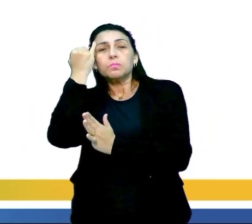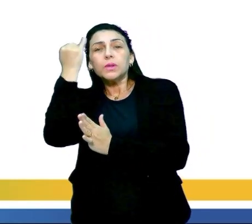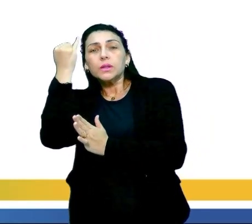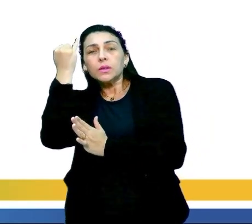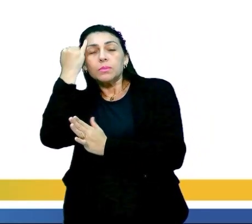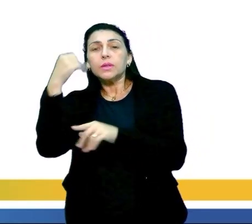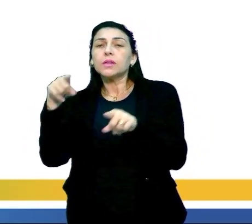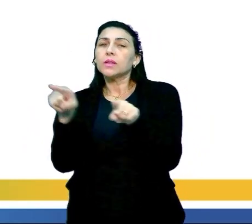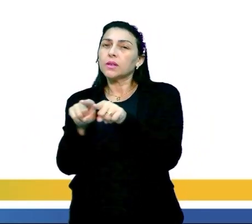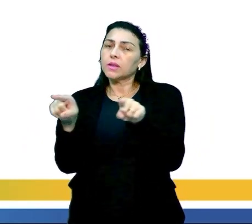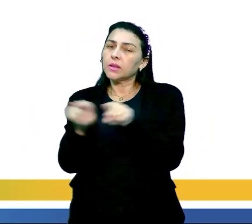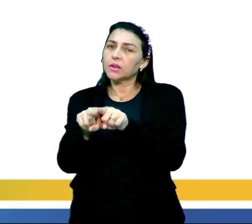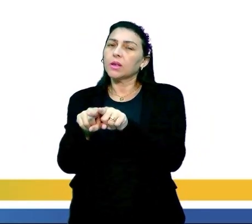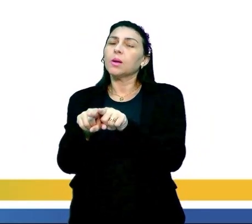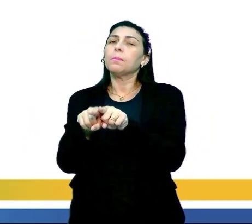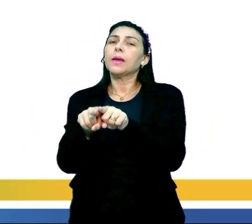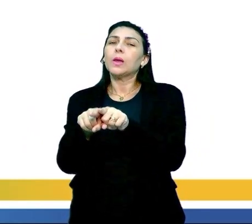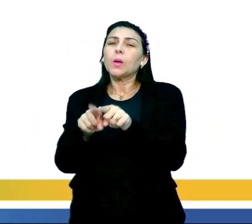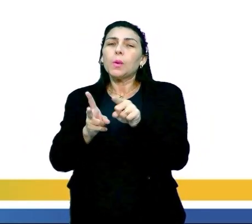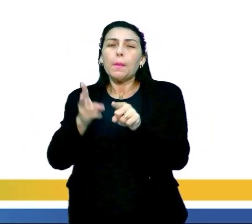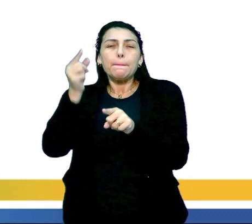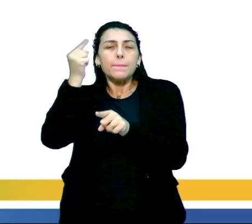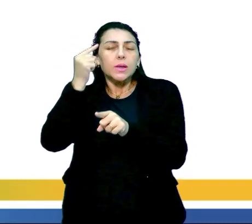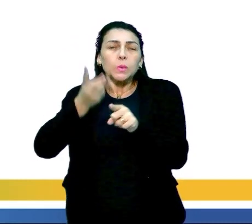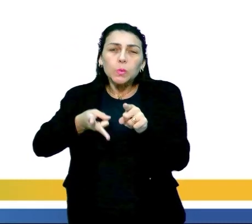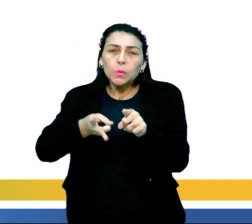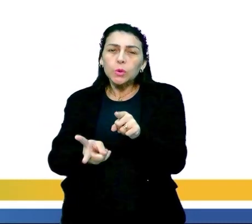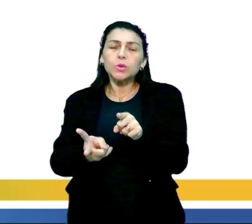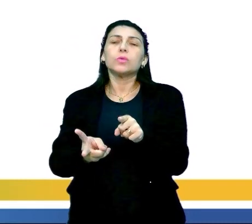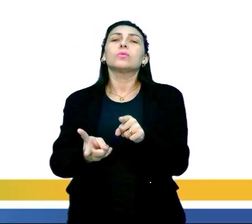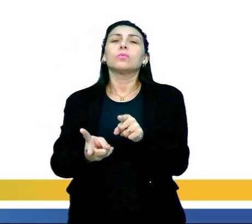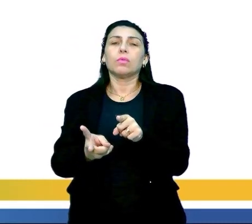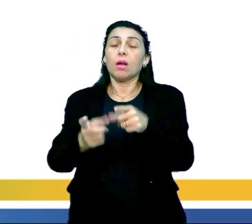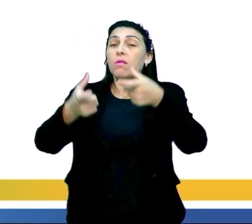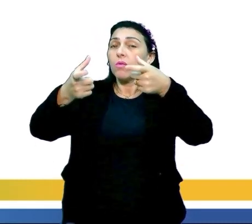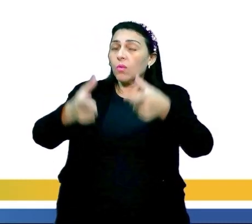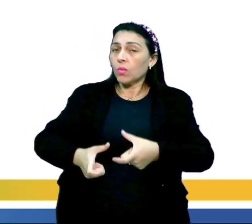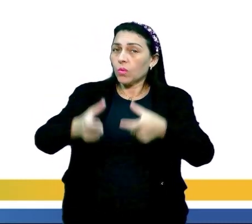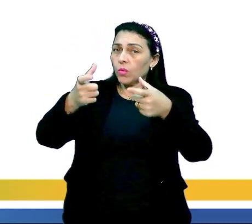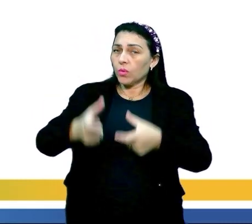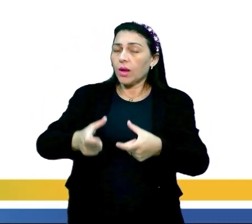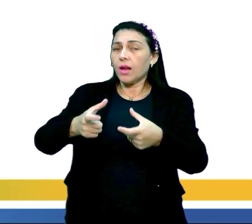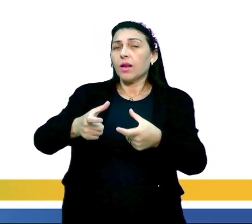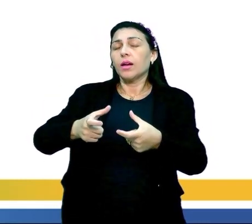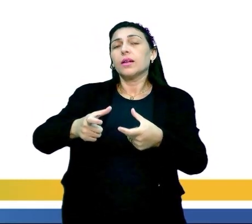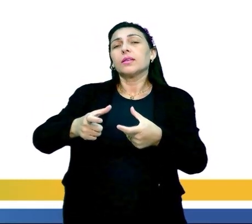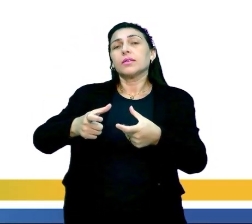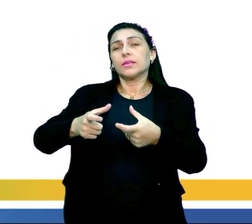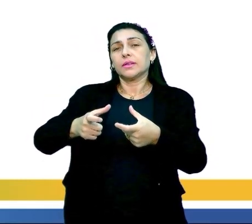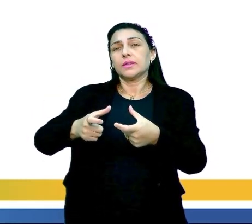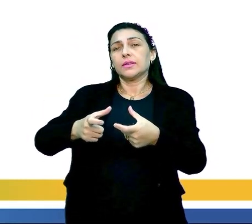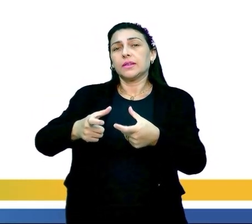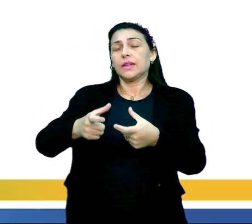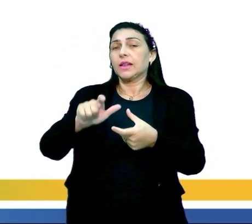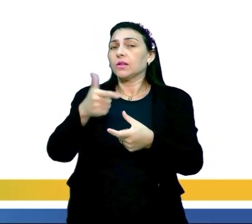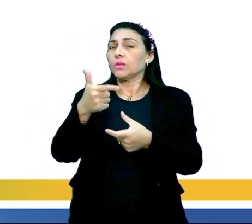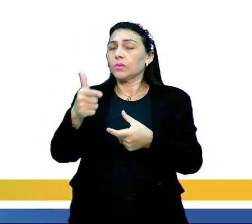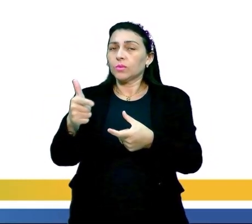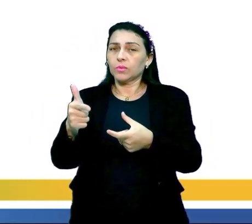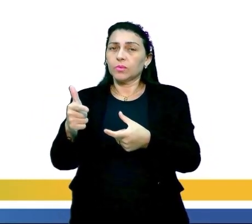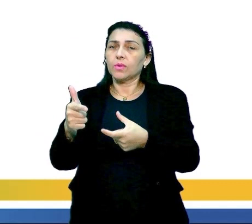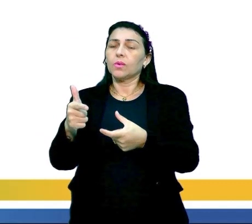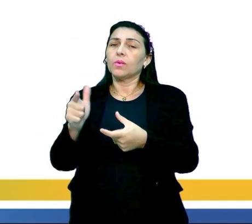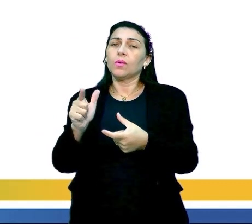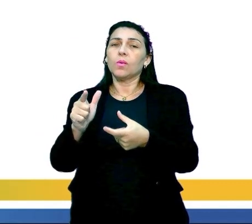e timbrando em manter tudo isso em ambiente muitas vezes desfavorável